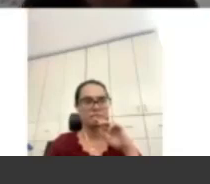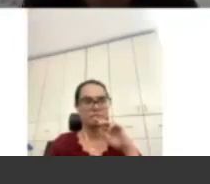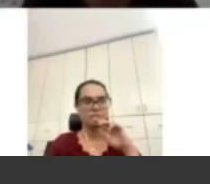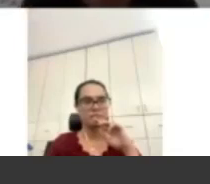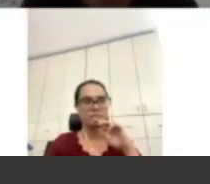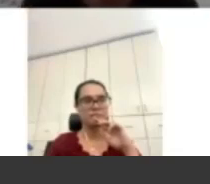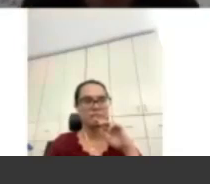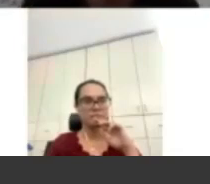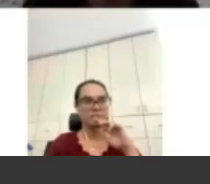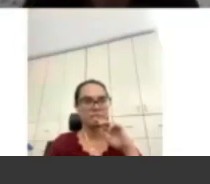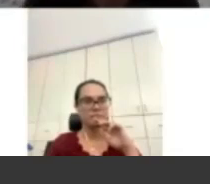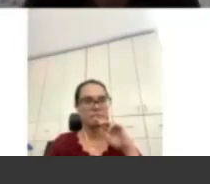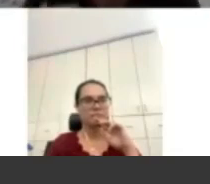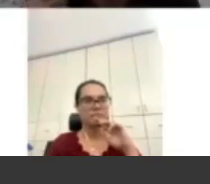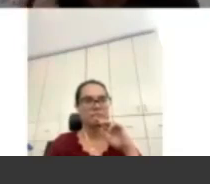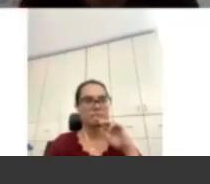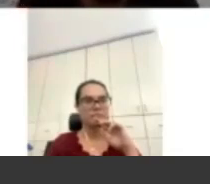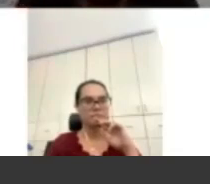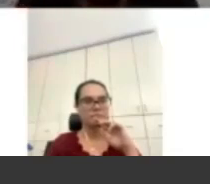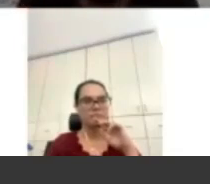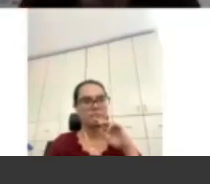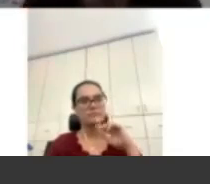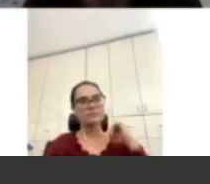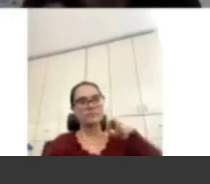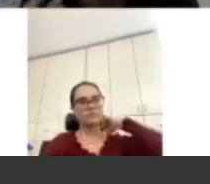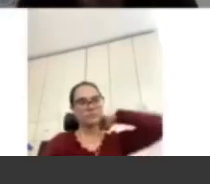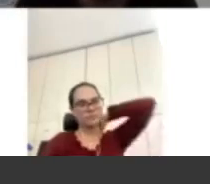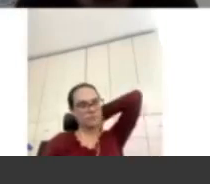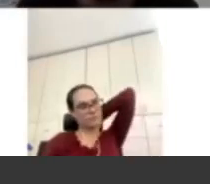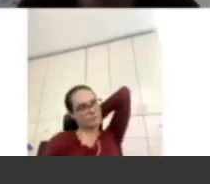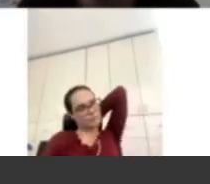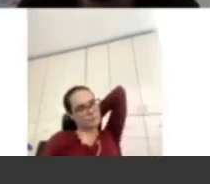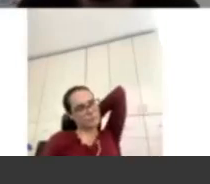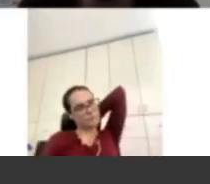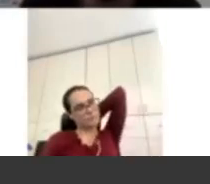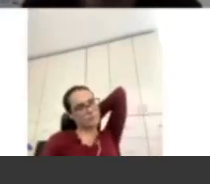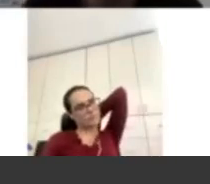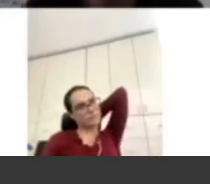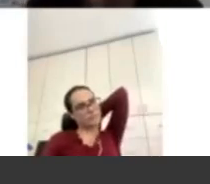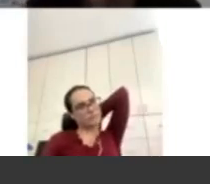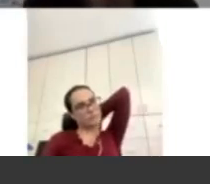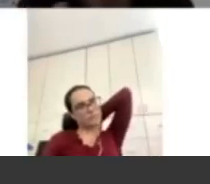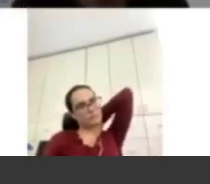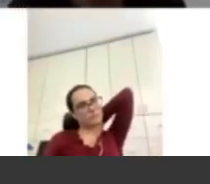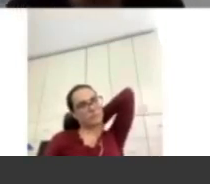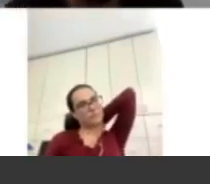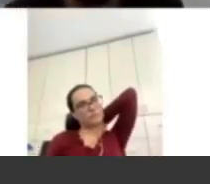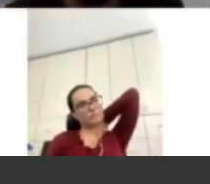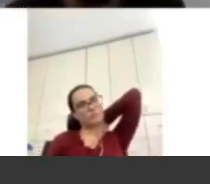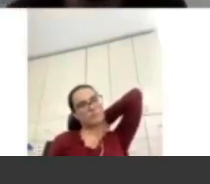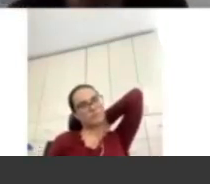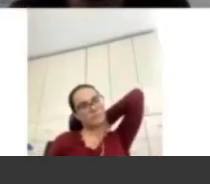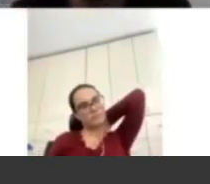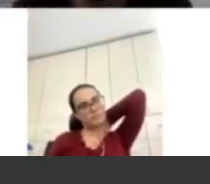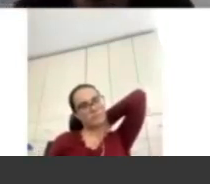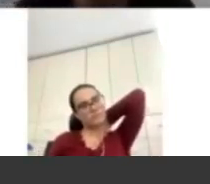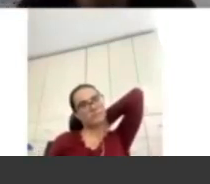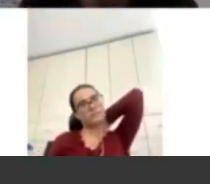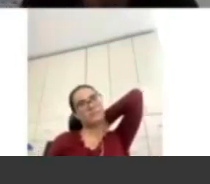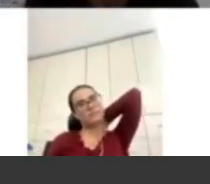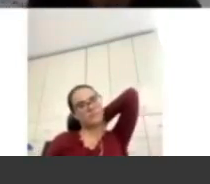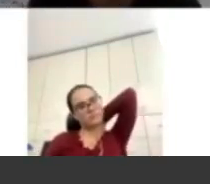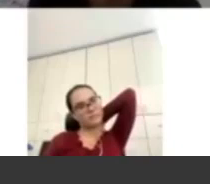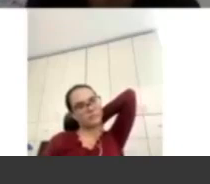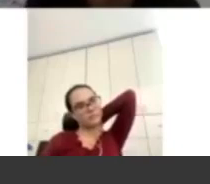orientar aquele paciente, né? Então, explicar os sintomas, né, a perspectiva, né, o prognóstico da doença, explicar as formas de contágio também,